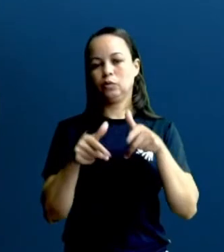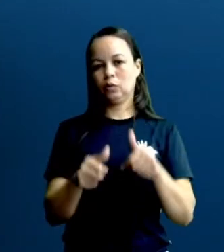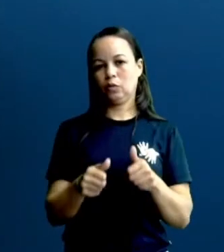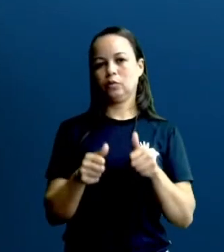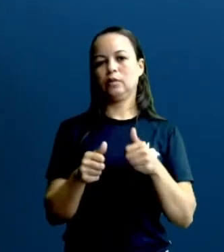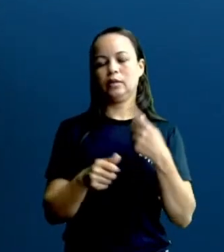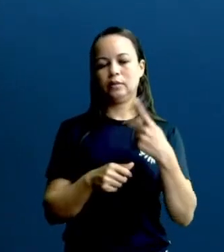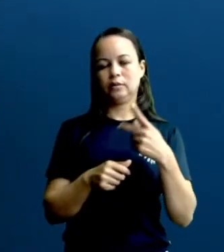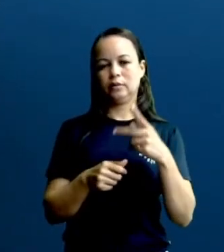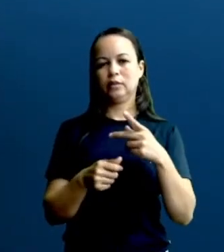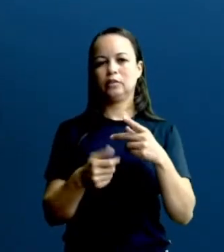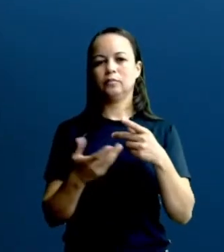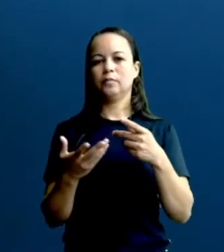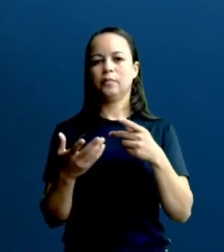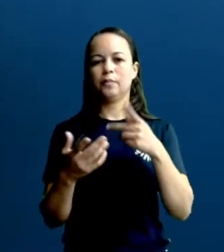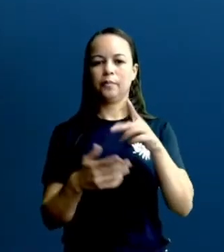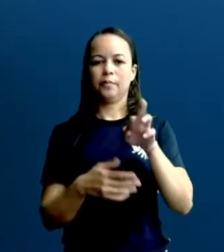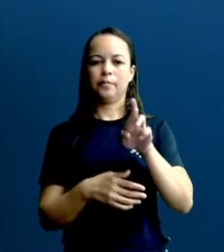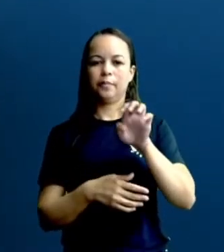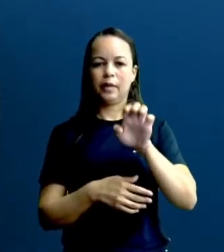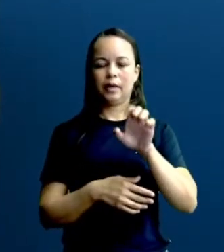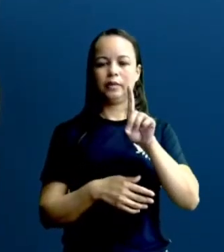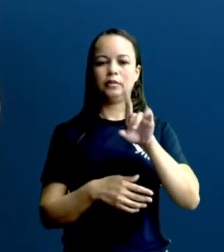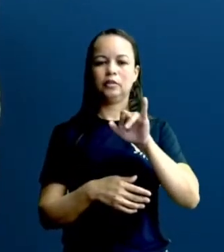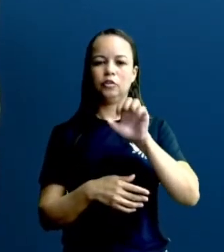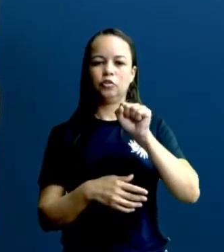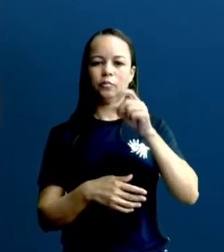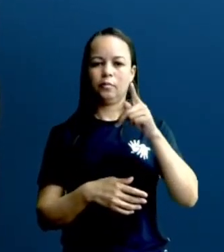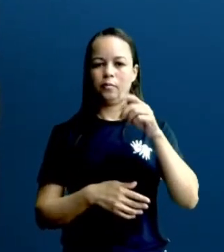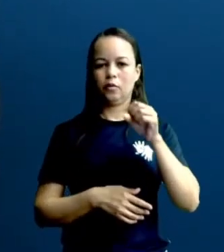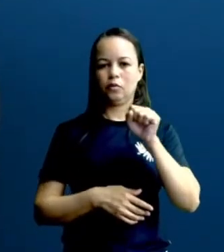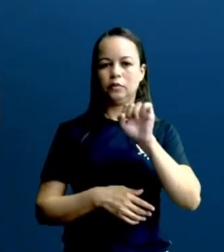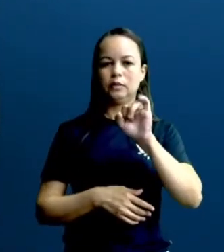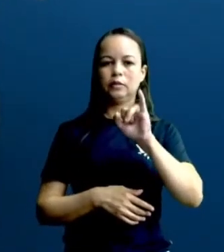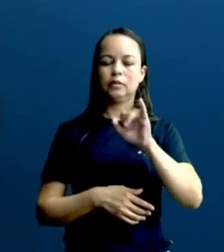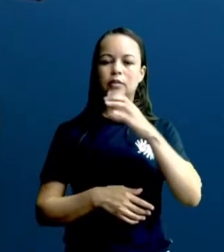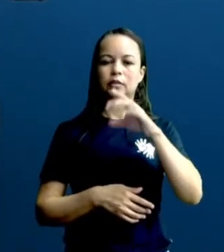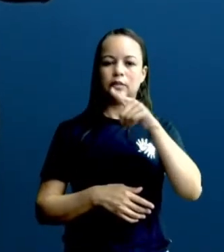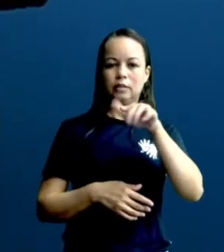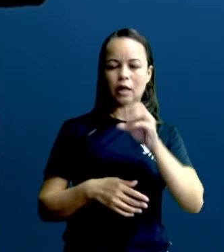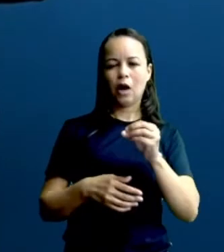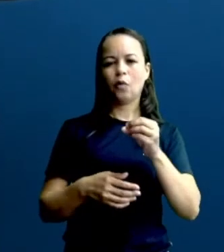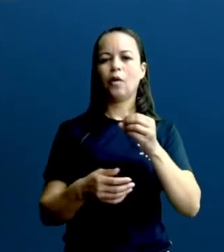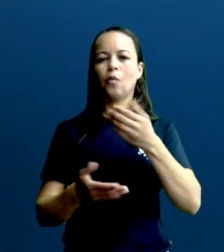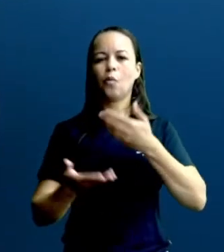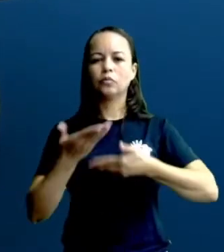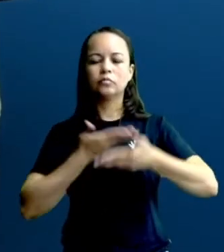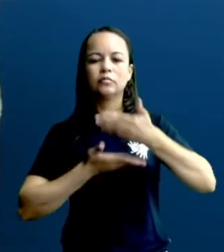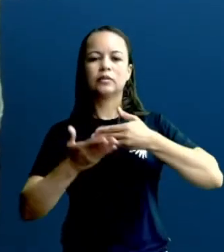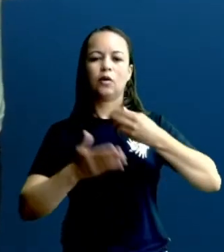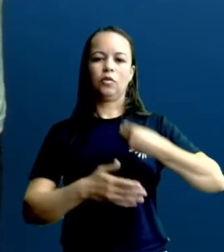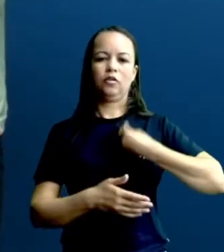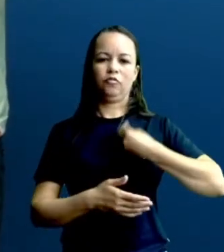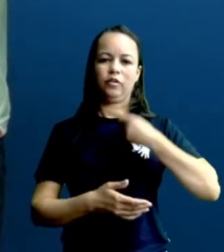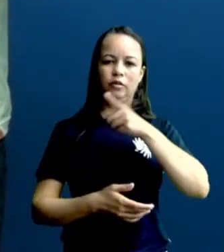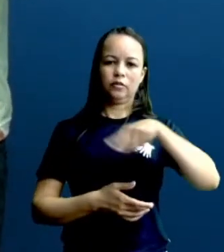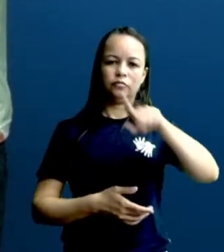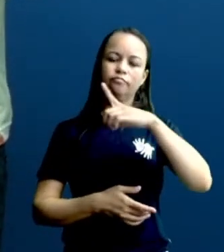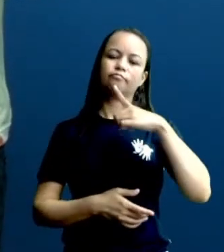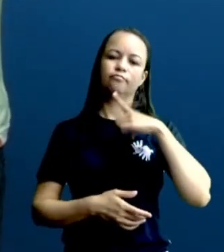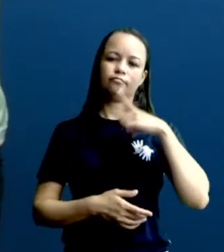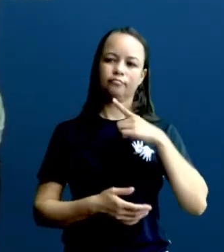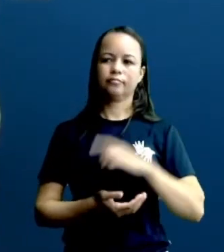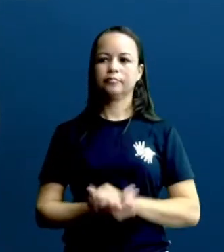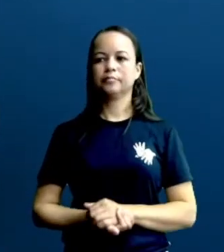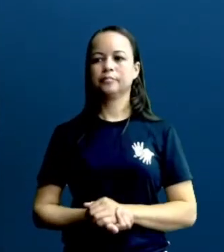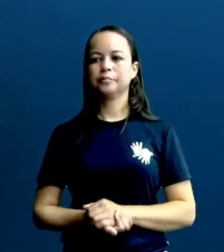essa predisposição genética e envolvem muito bem também a condição alimentar, a condição de vida que você leva. A